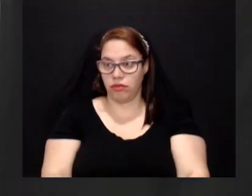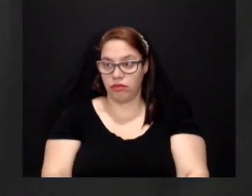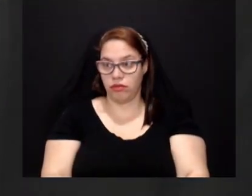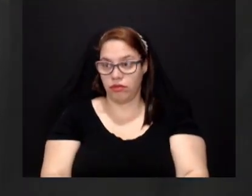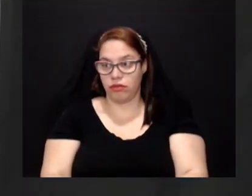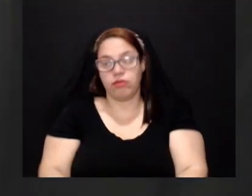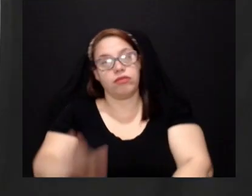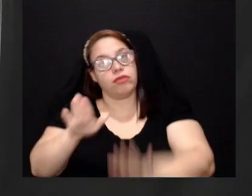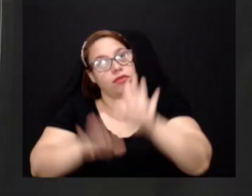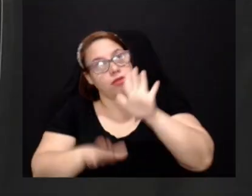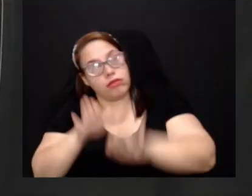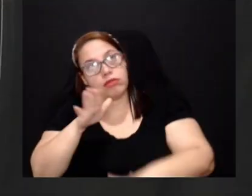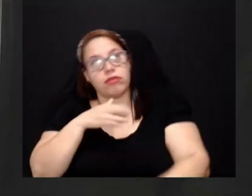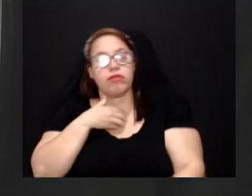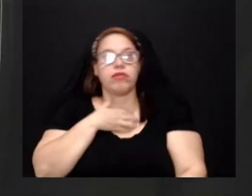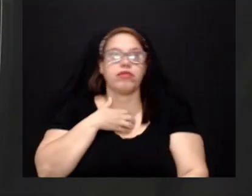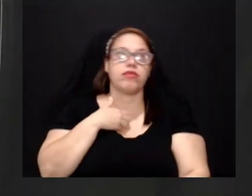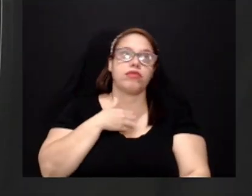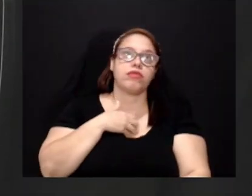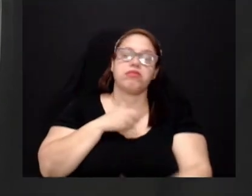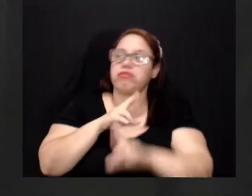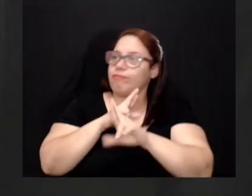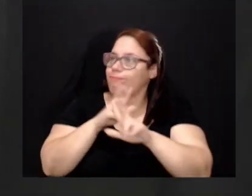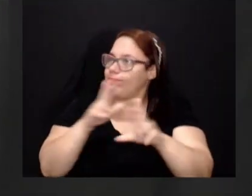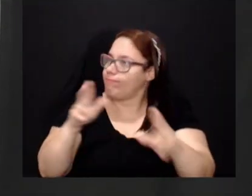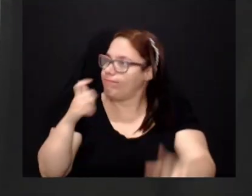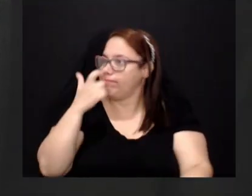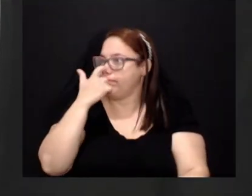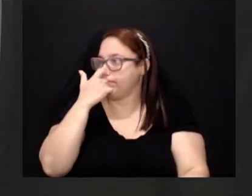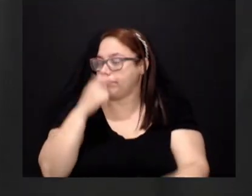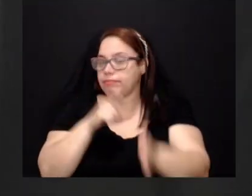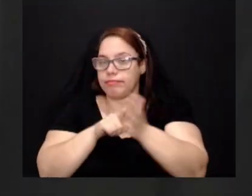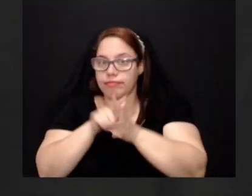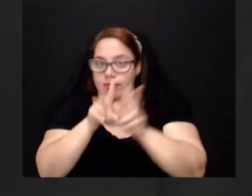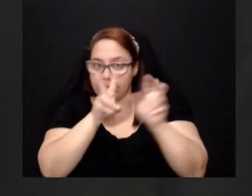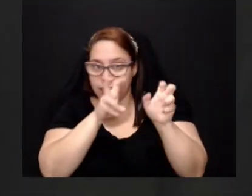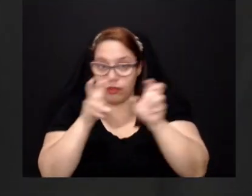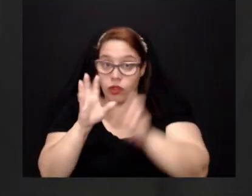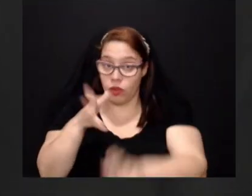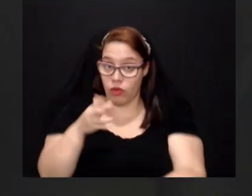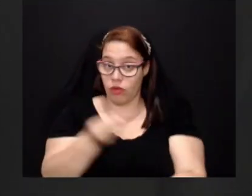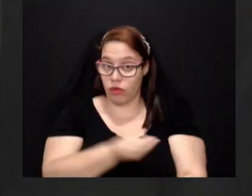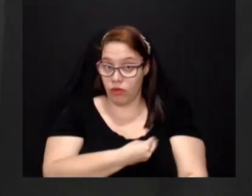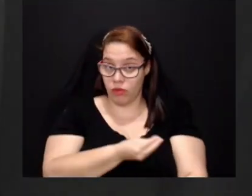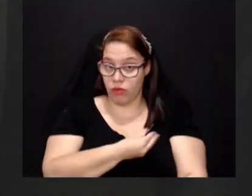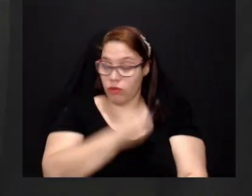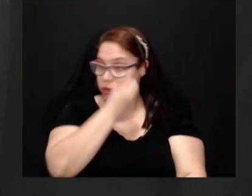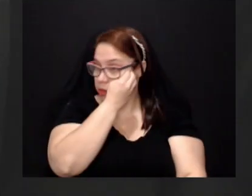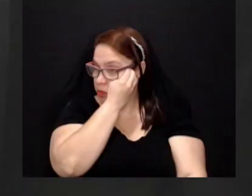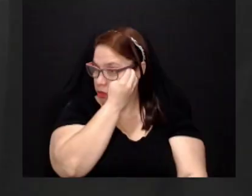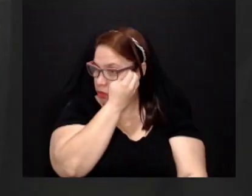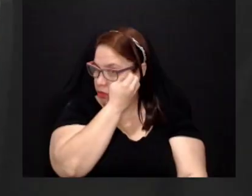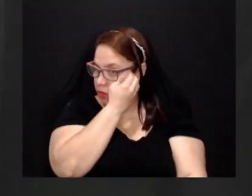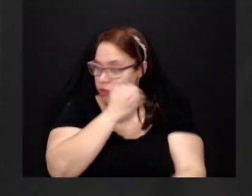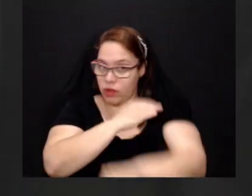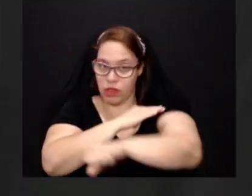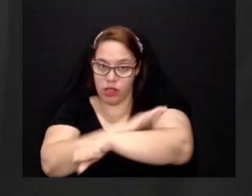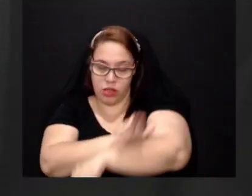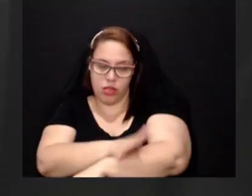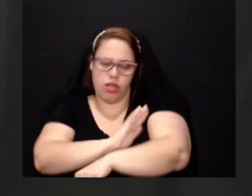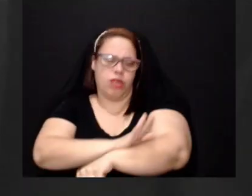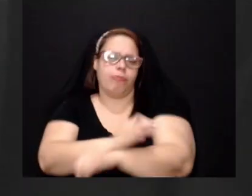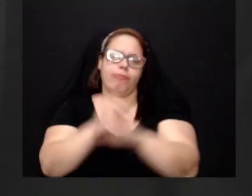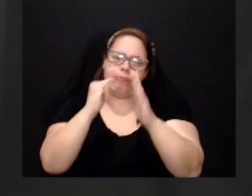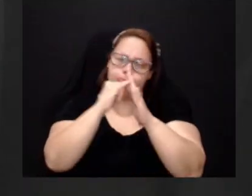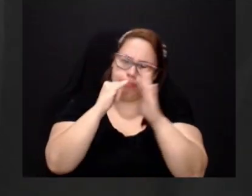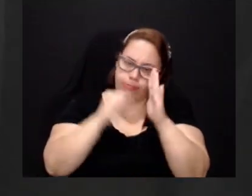gente passe por diversas questões, como eu já passei, tanto de racismo institucional ou